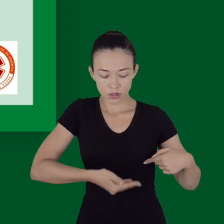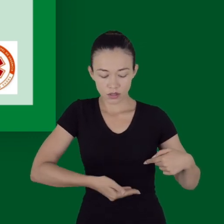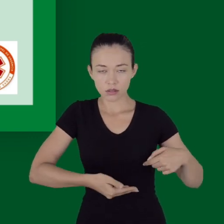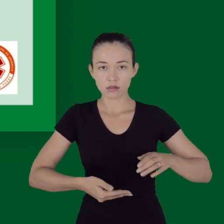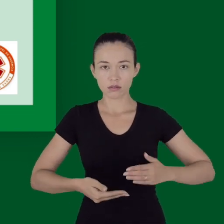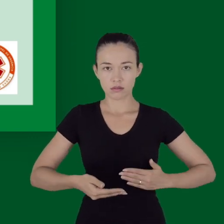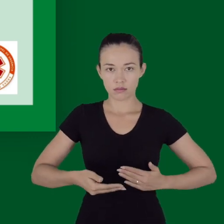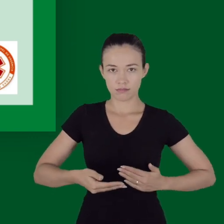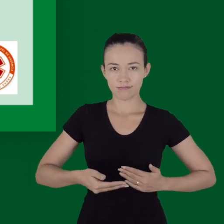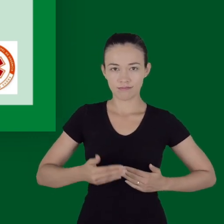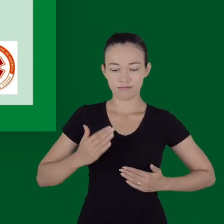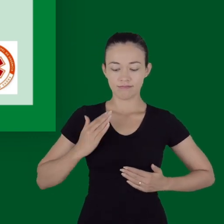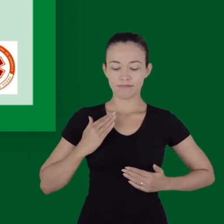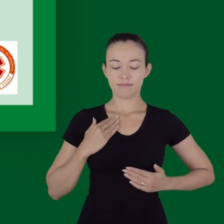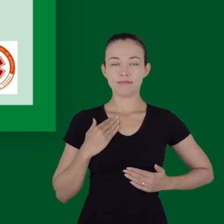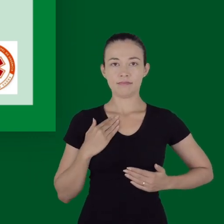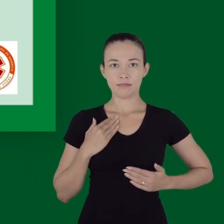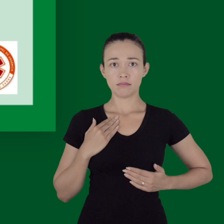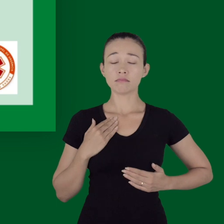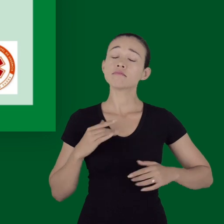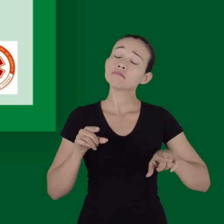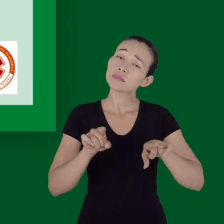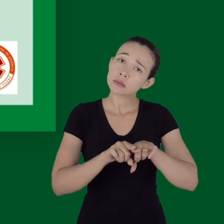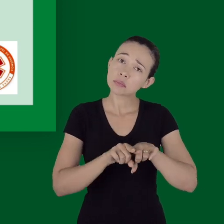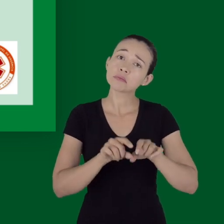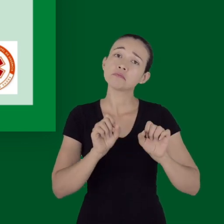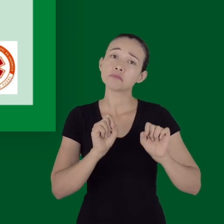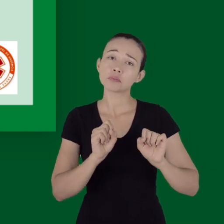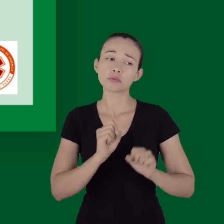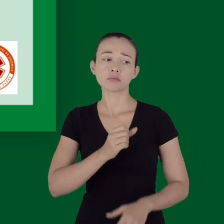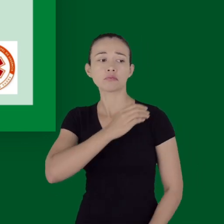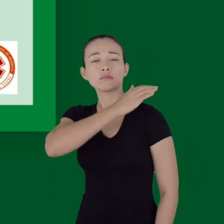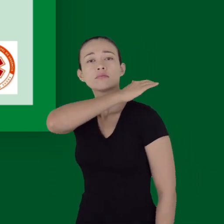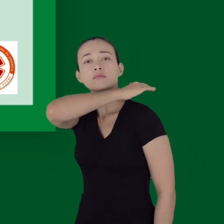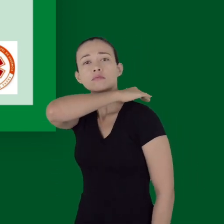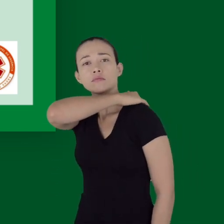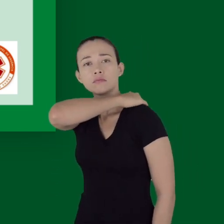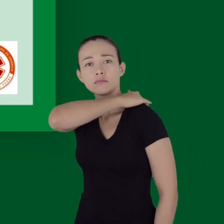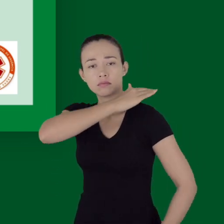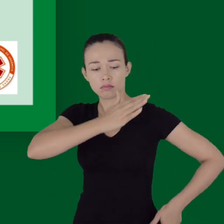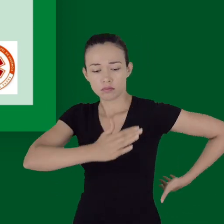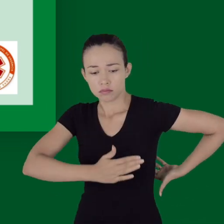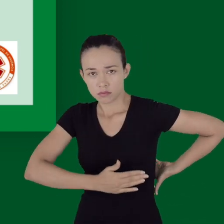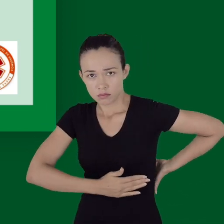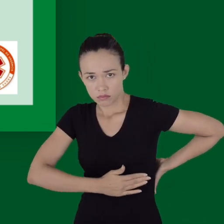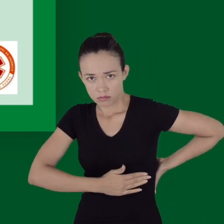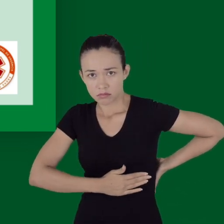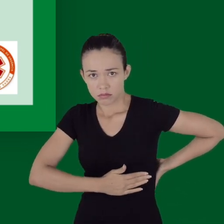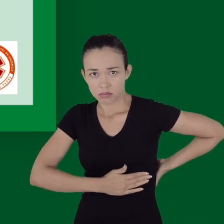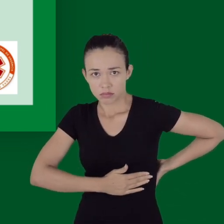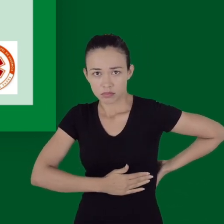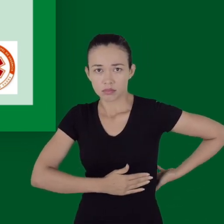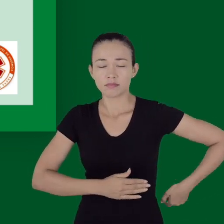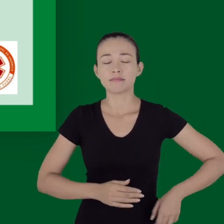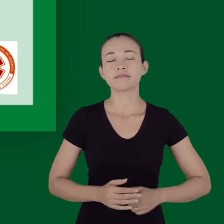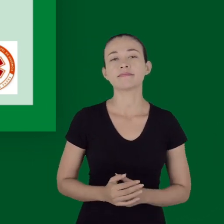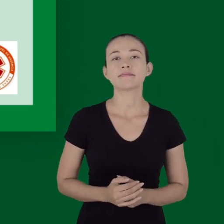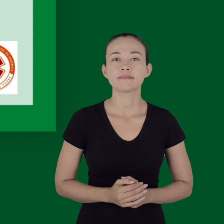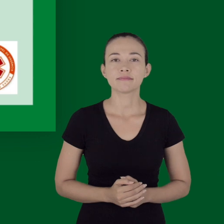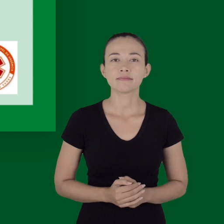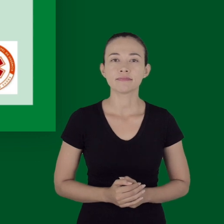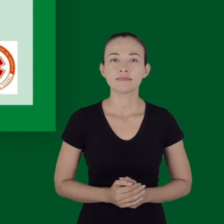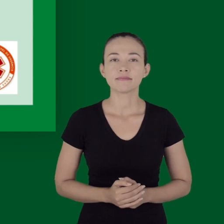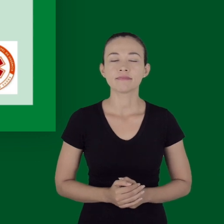região de ápice do ventrículo. Também existe a possibilidade de colocação anteroposterior e até mesmo em linha axilar